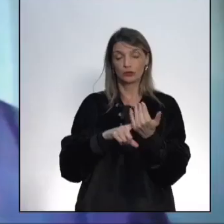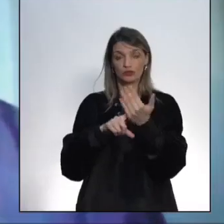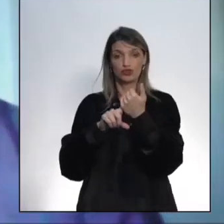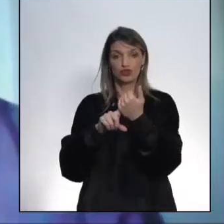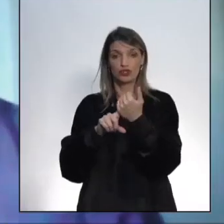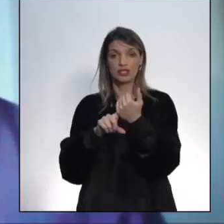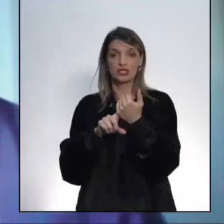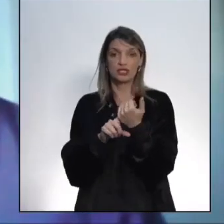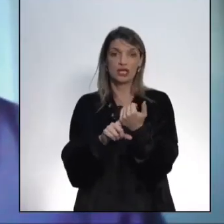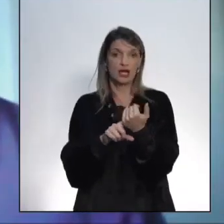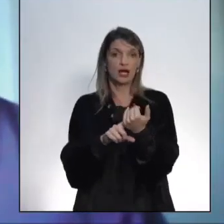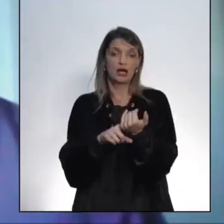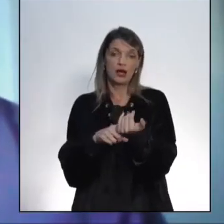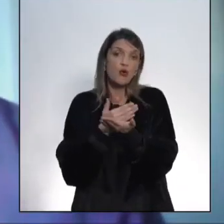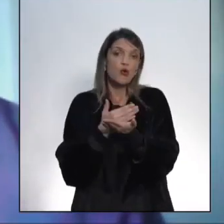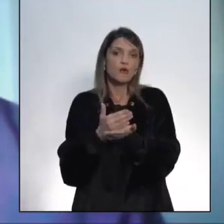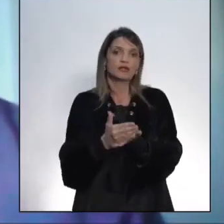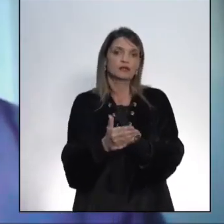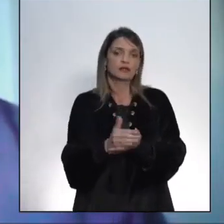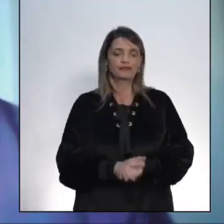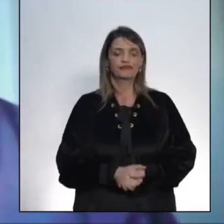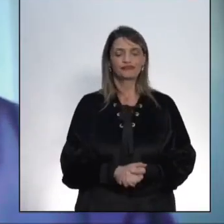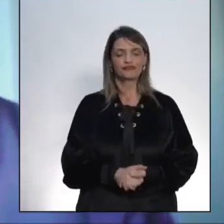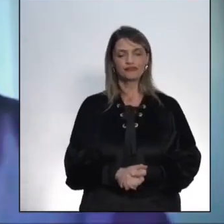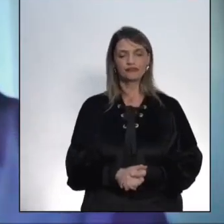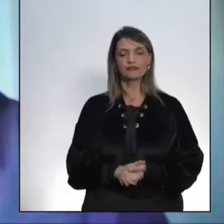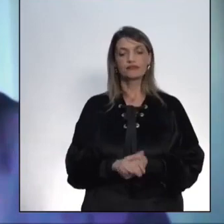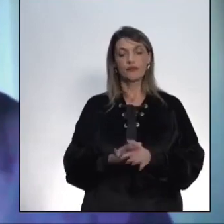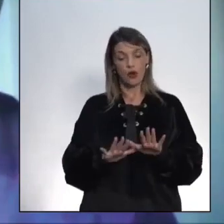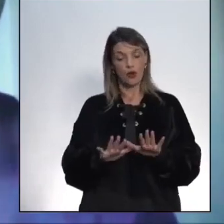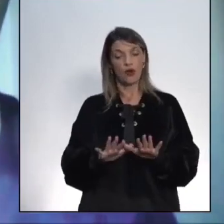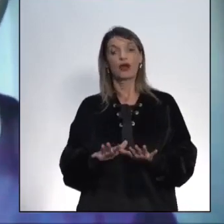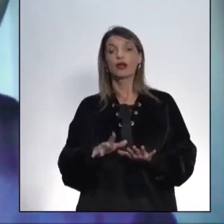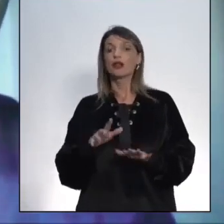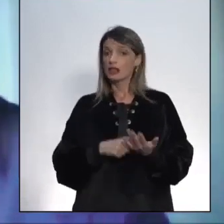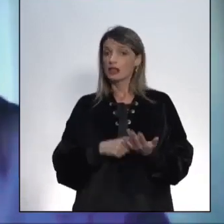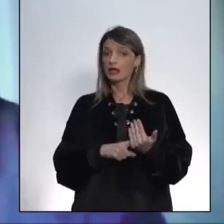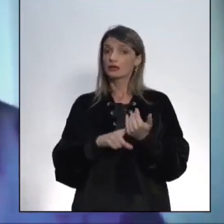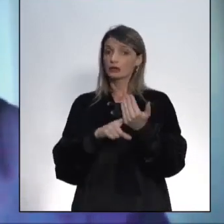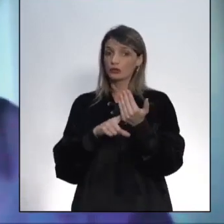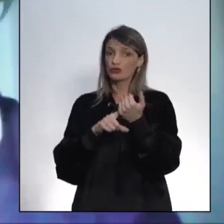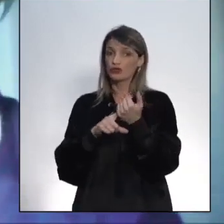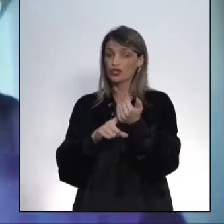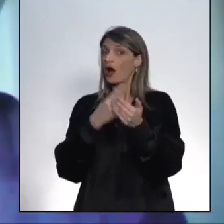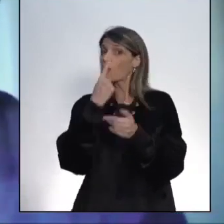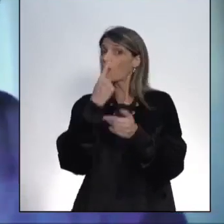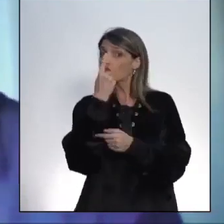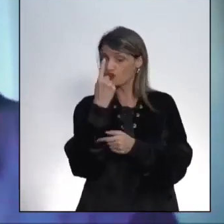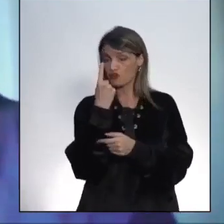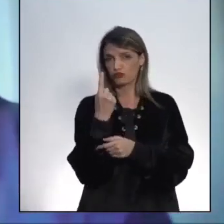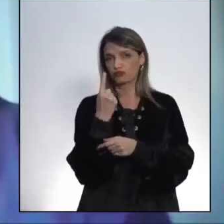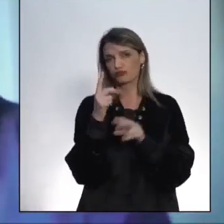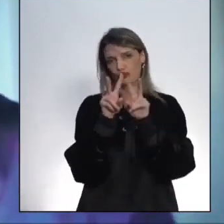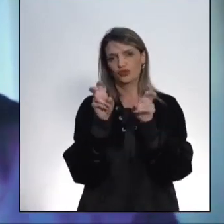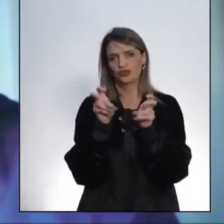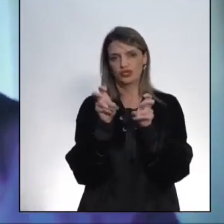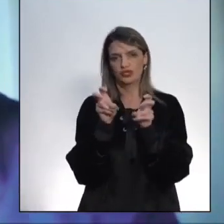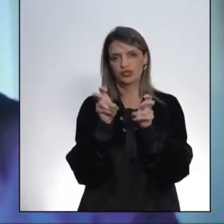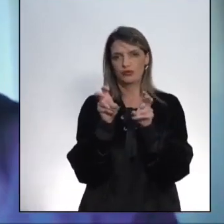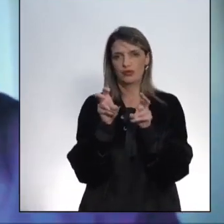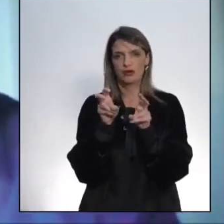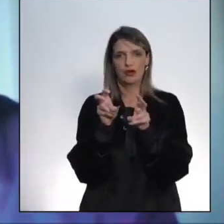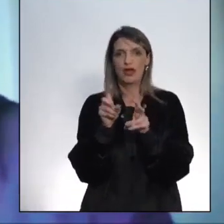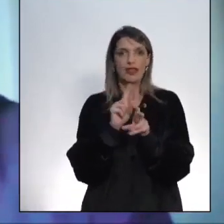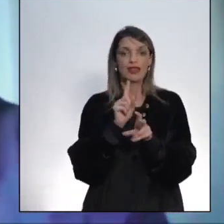Eu acho totalmente que a tecnologia é um meio, é um só dentre muitos meios. E nada é um